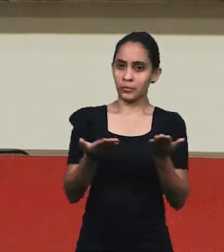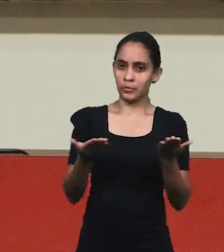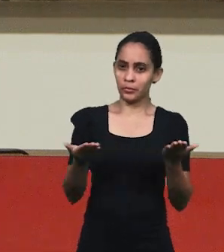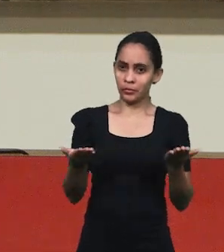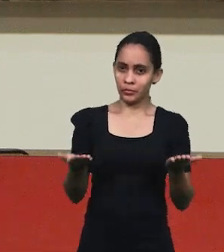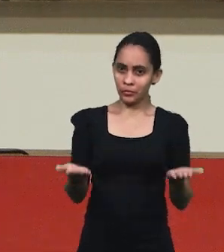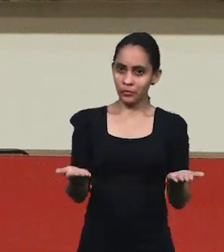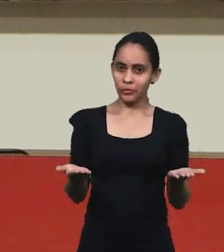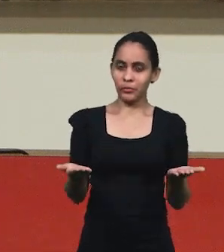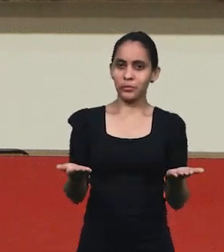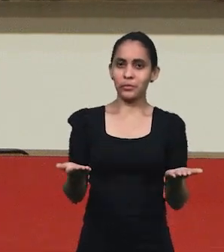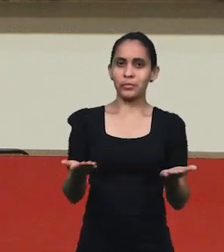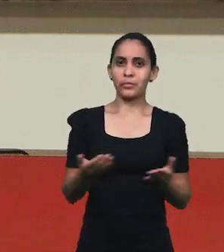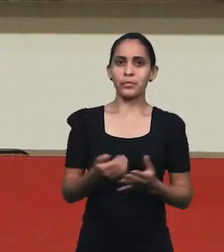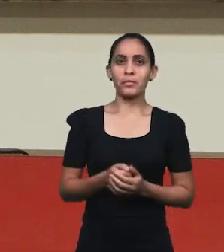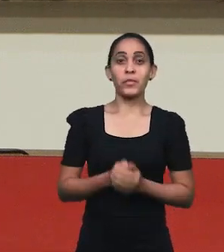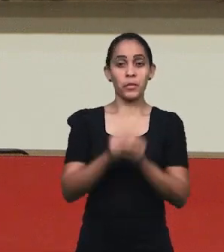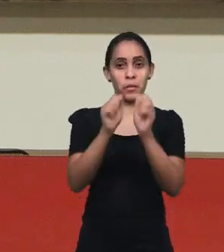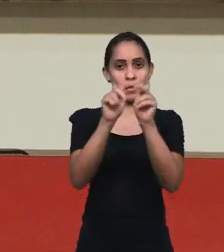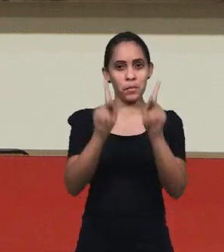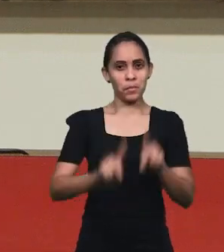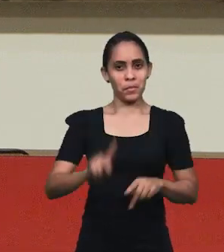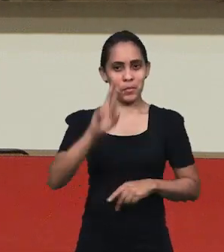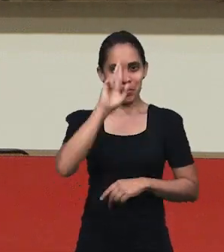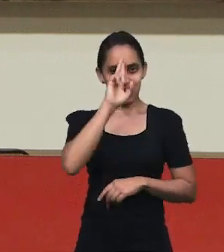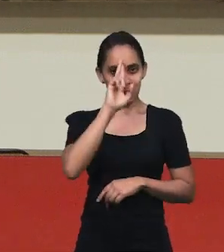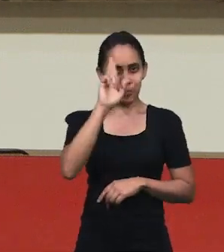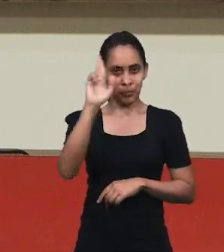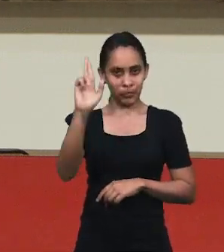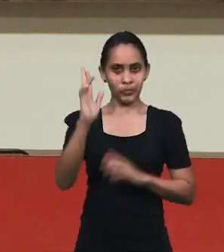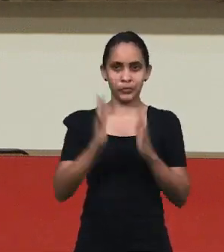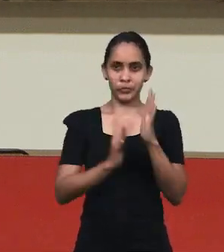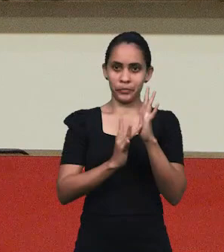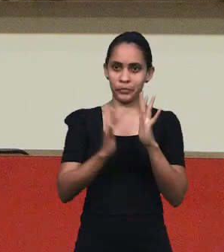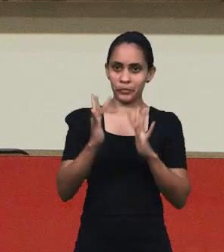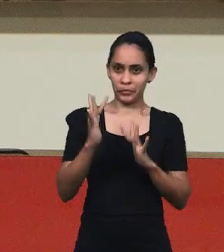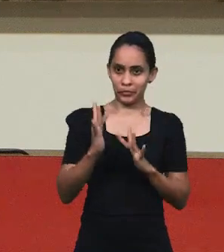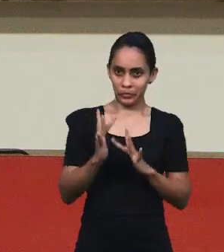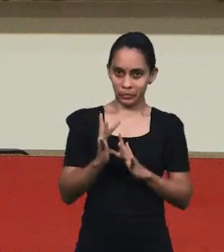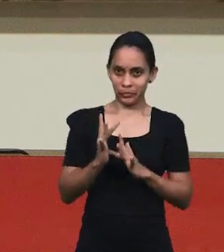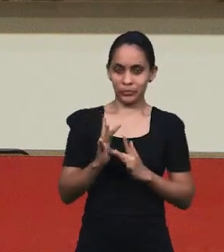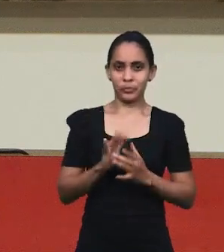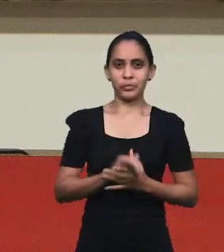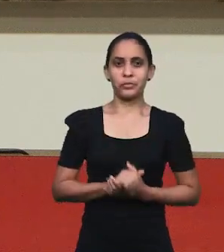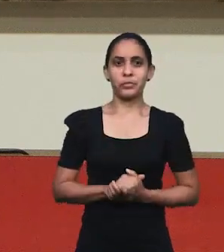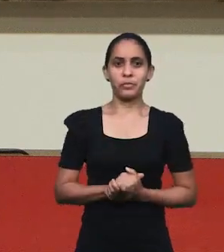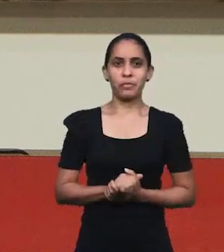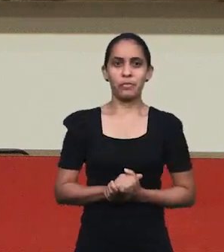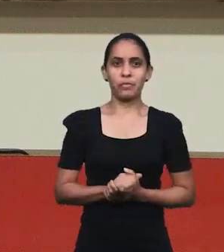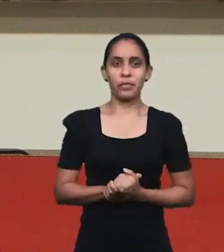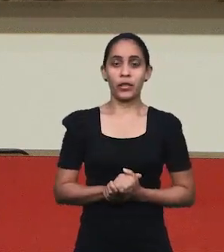Nós queremos cumprimentar a todos com a paz do Senhor Jesus.